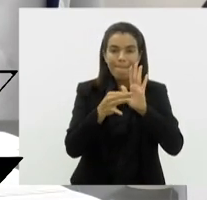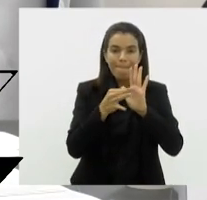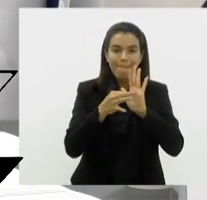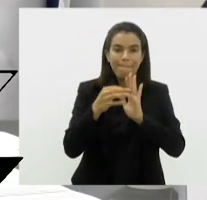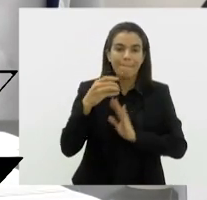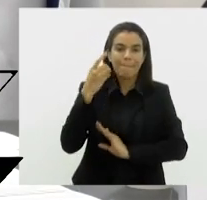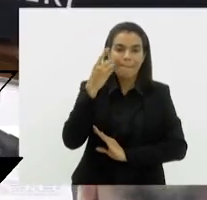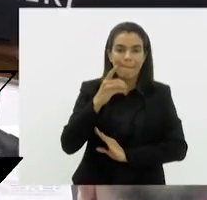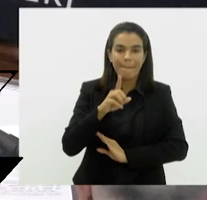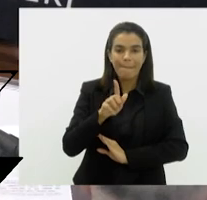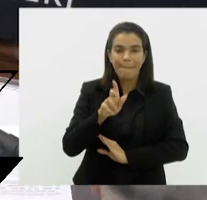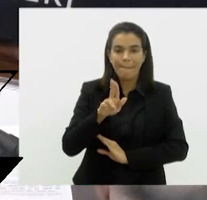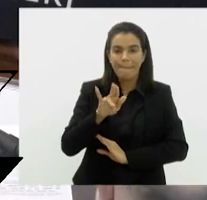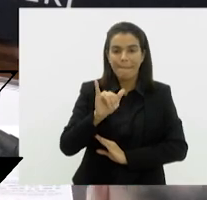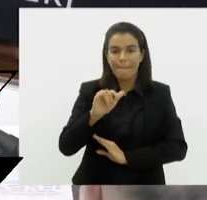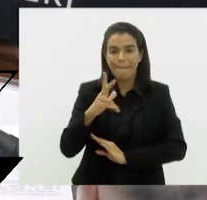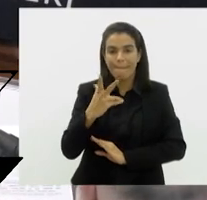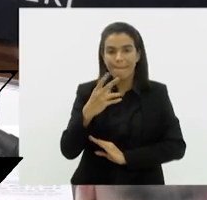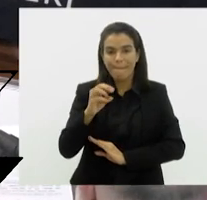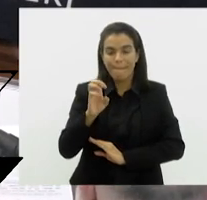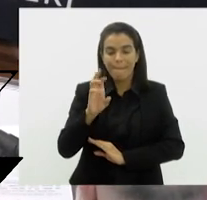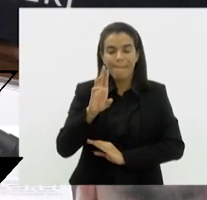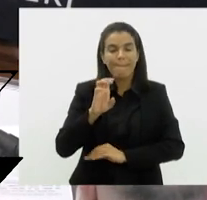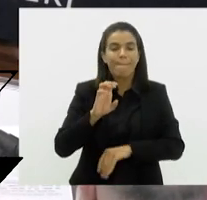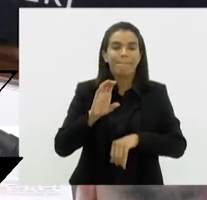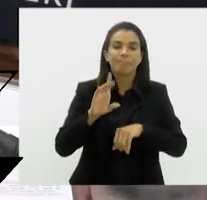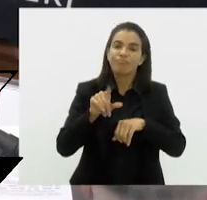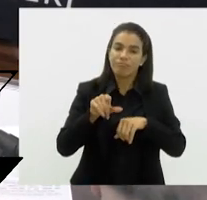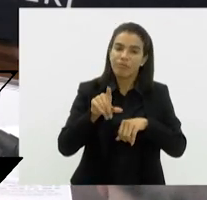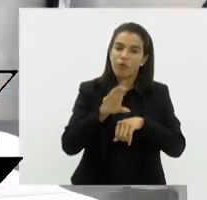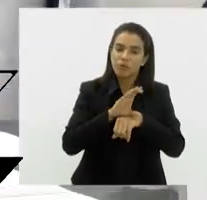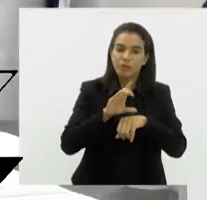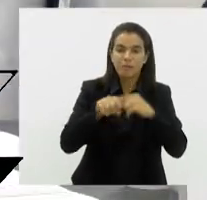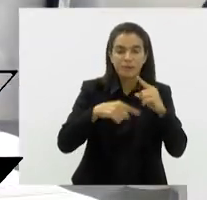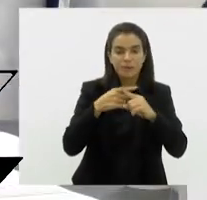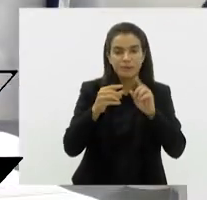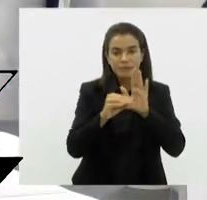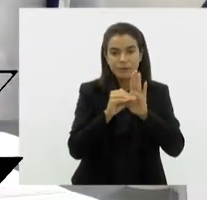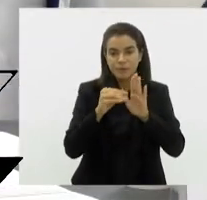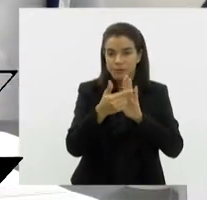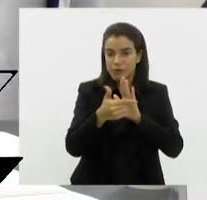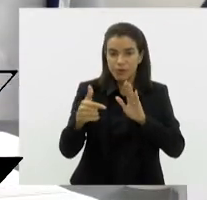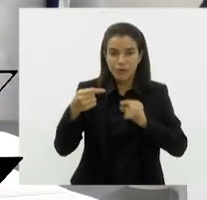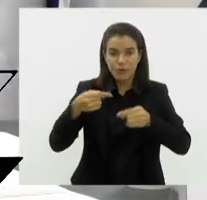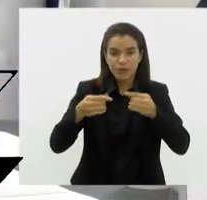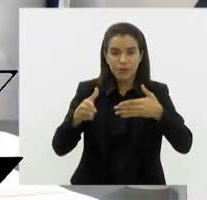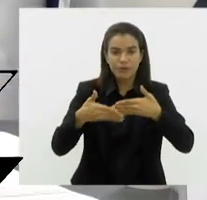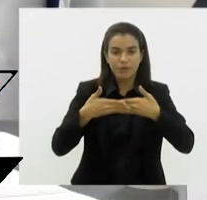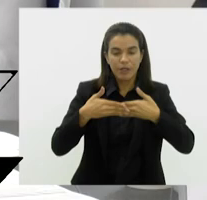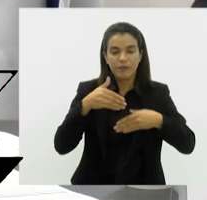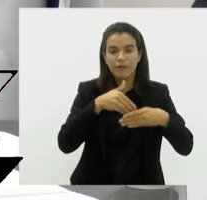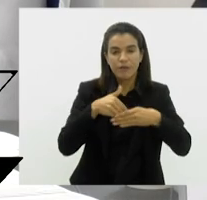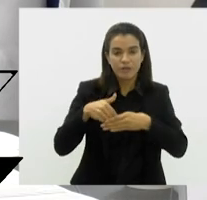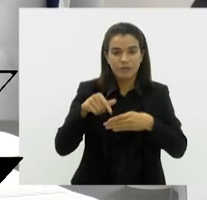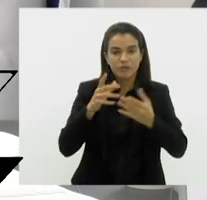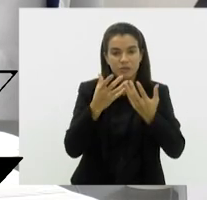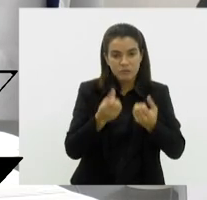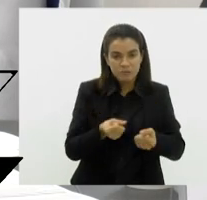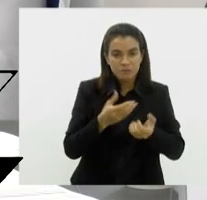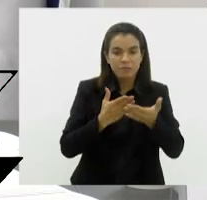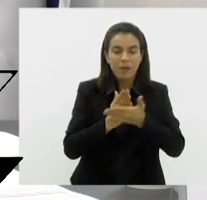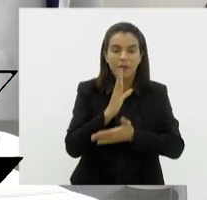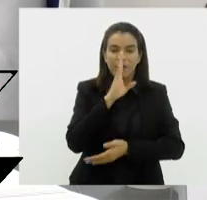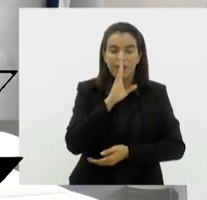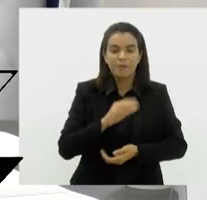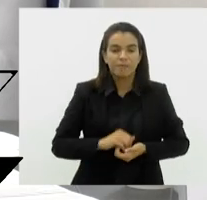Guilherme Dell'Aroria. Constitucionalidade com emenda. Em discussão. Não havendo quem queira discutir, encerrada a discussão, em votação, os senhores que aprovam, permaneçam como